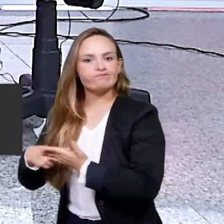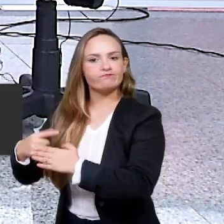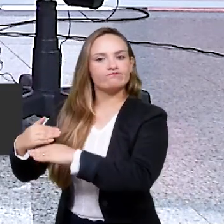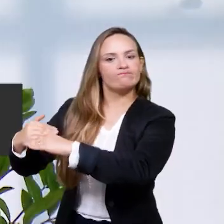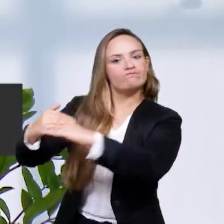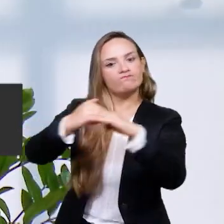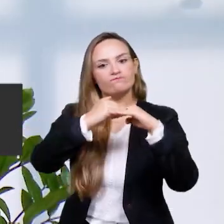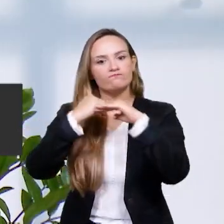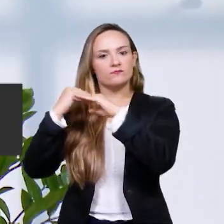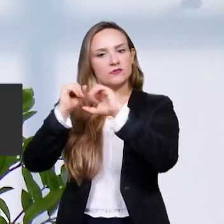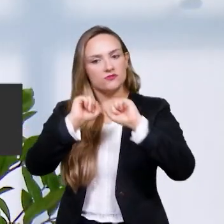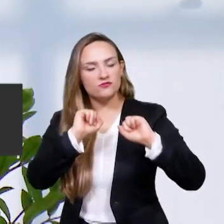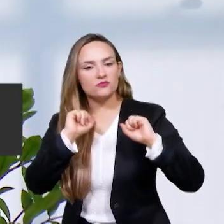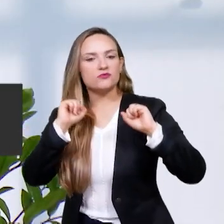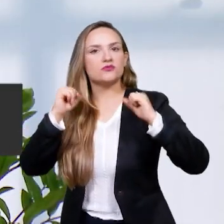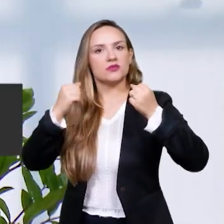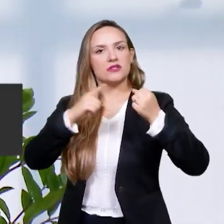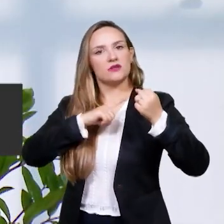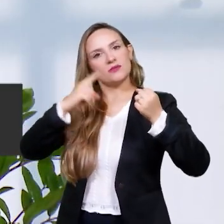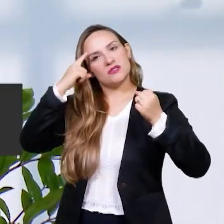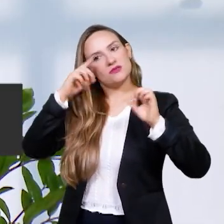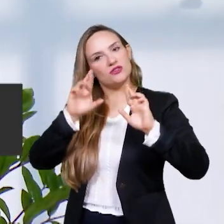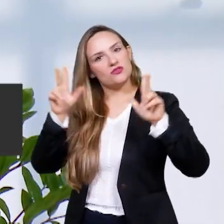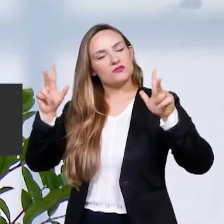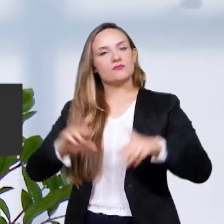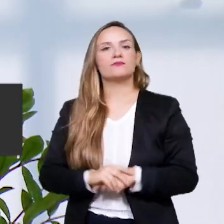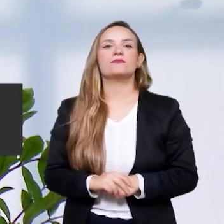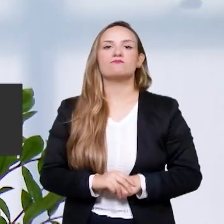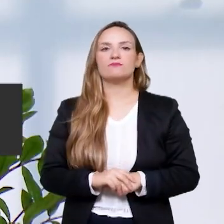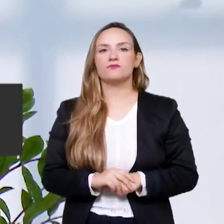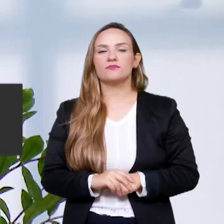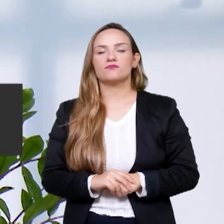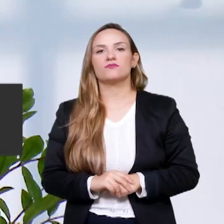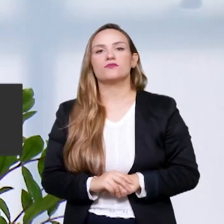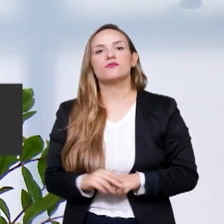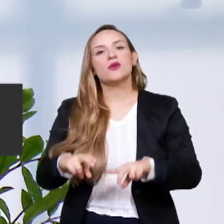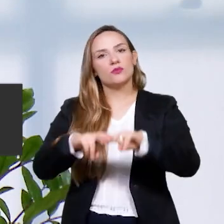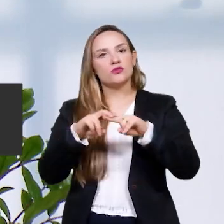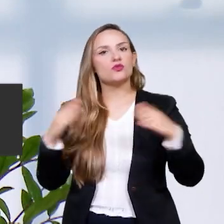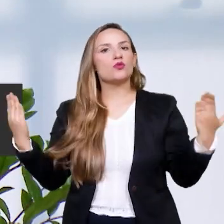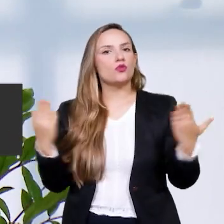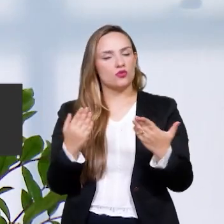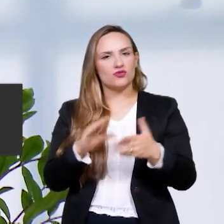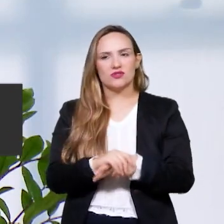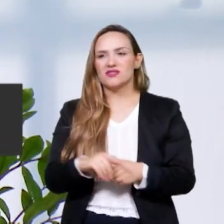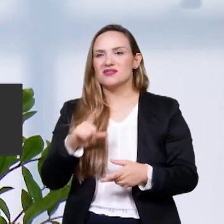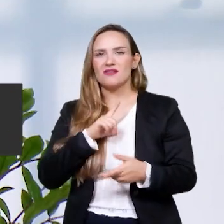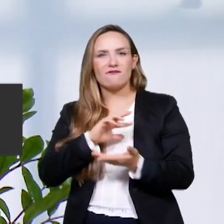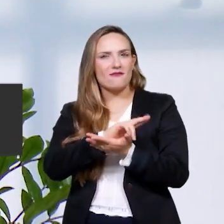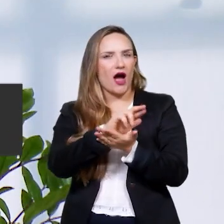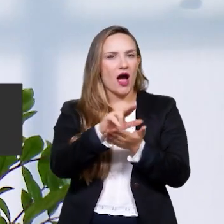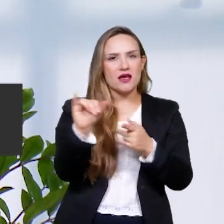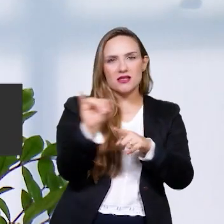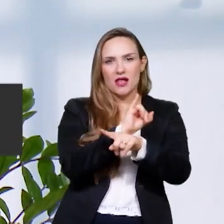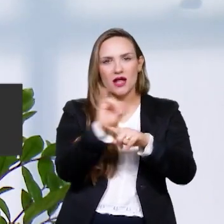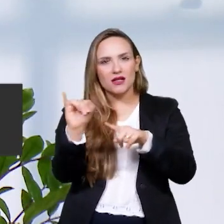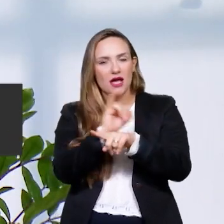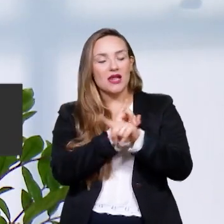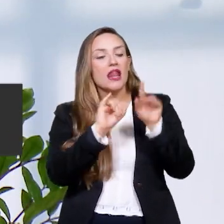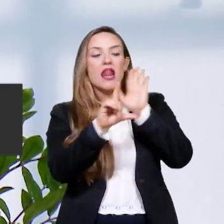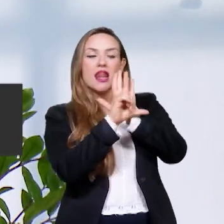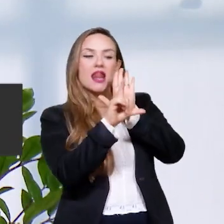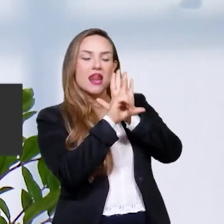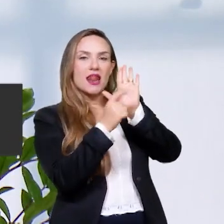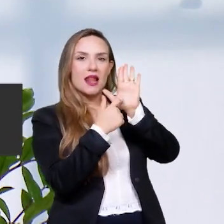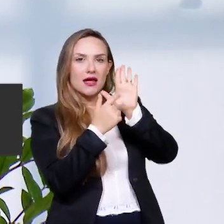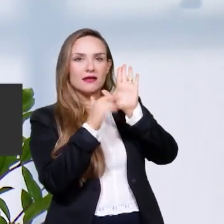para que essa história tenha uma outra roupagem. Então, essas formas de enfrentamento, hoje nós temos vários dispositivos legais em relação